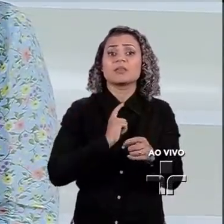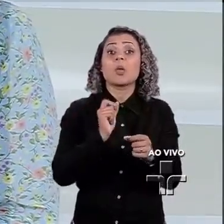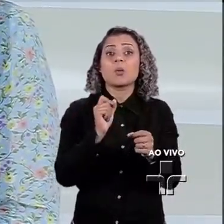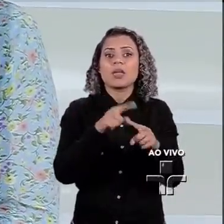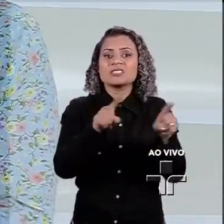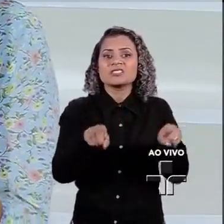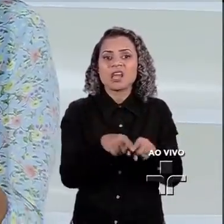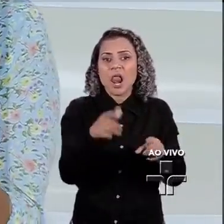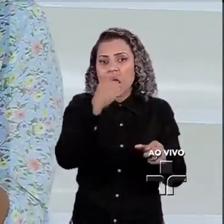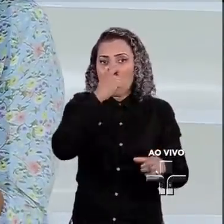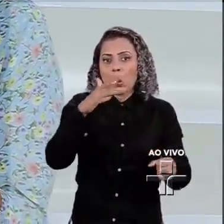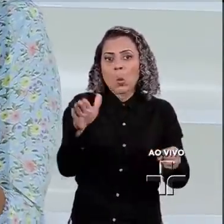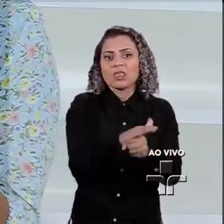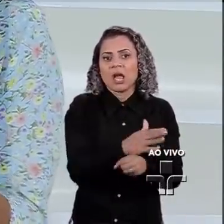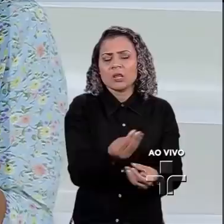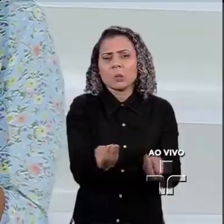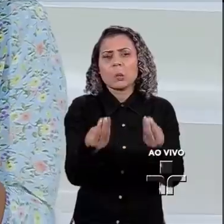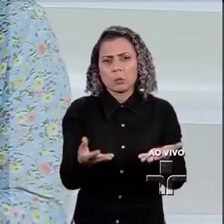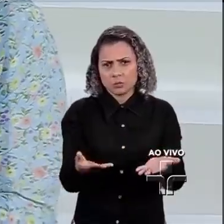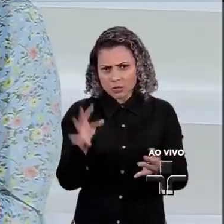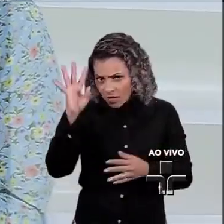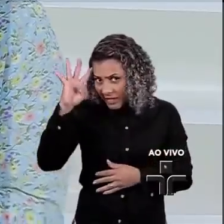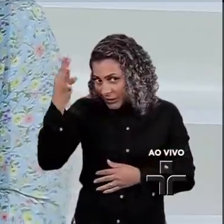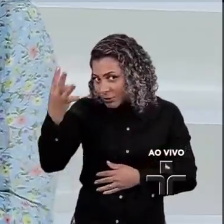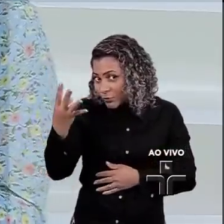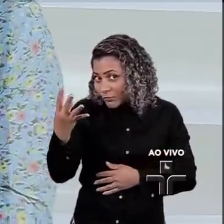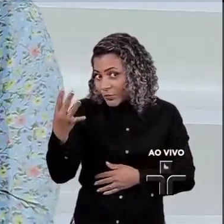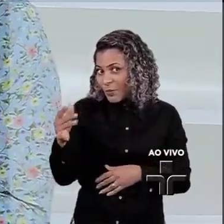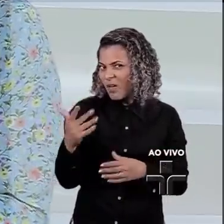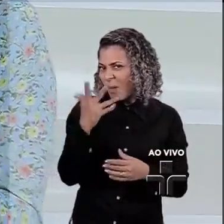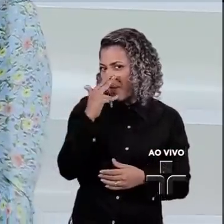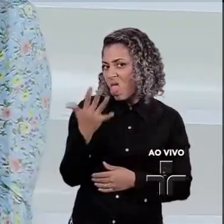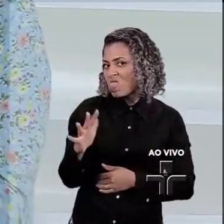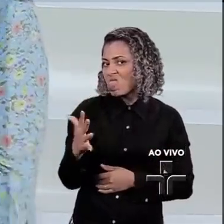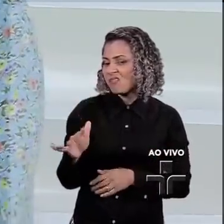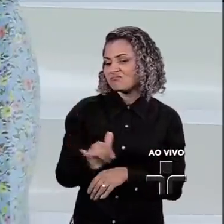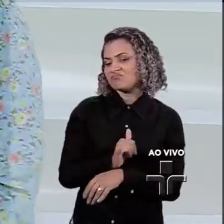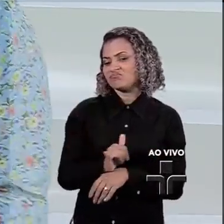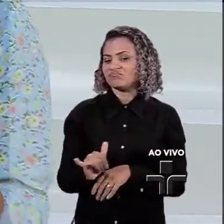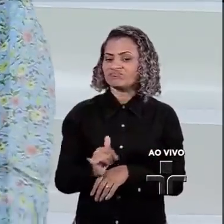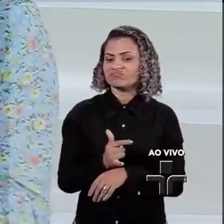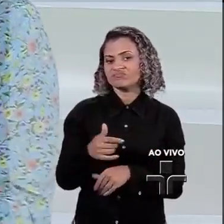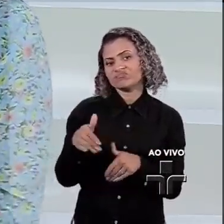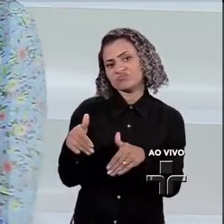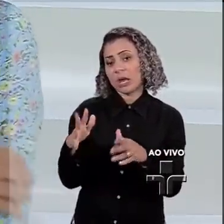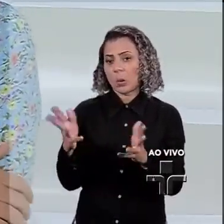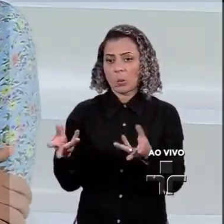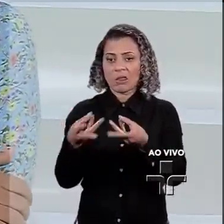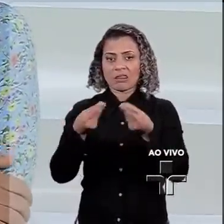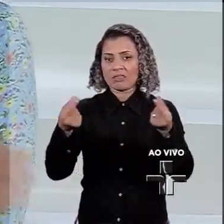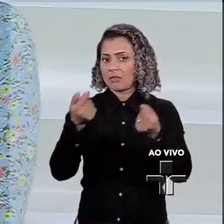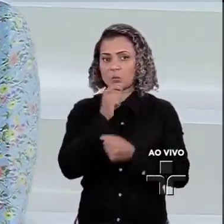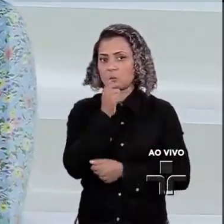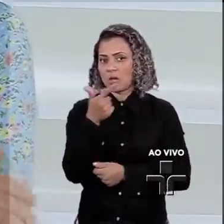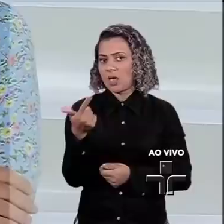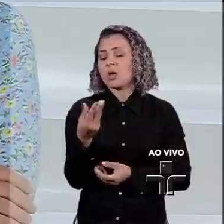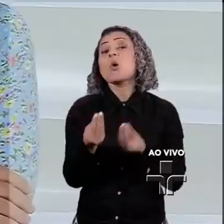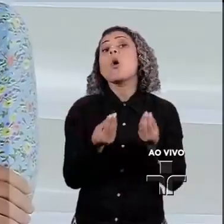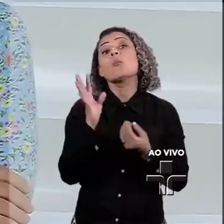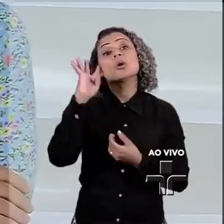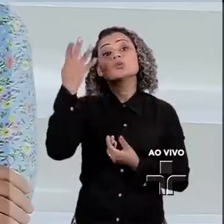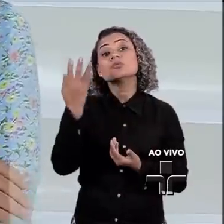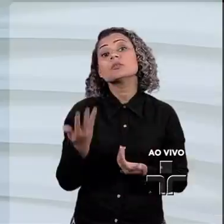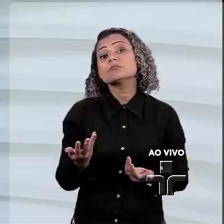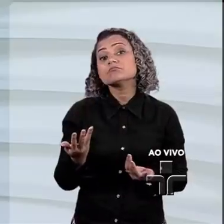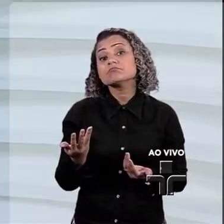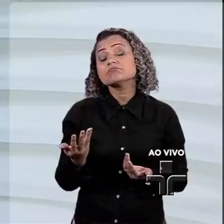creches. Quer dizer, não foi resolvido de uma forma assim, mais ou menos, ou seja, resolvido, mas também não tem a qualidade que se espera. O que fazer nesses